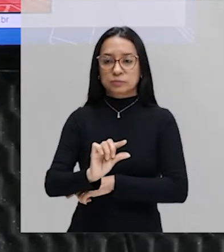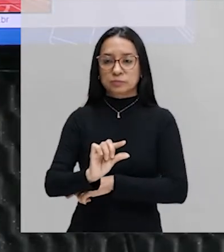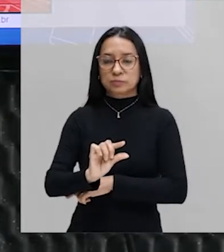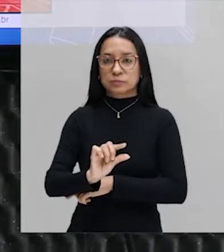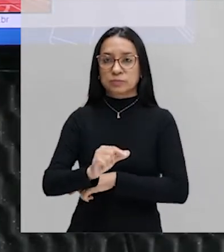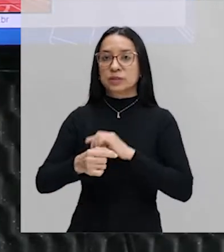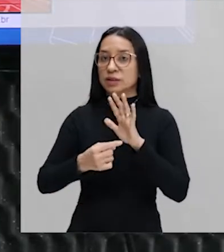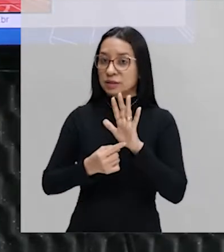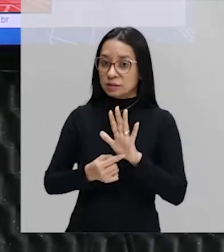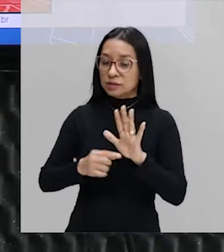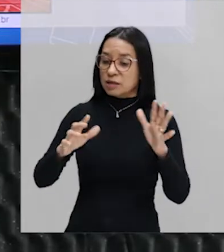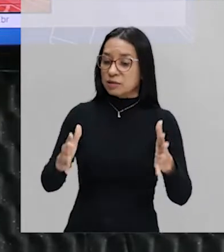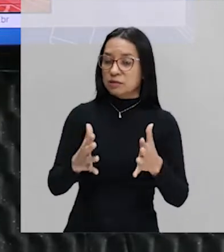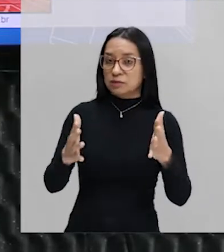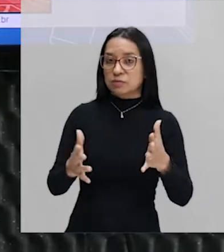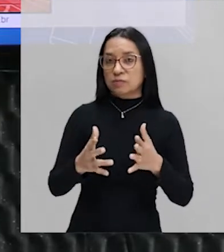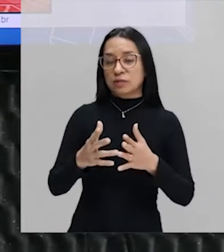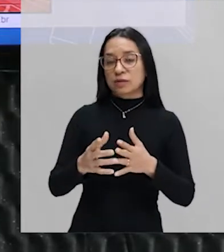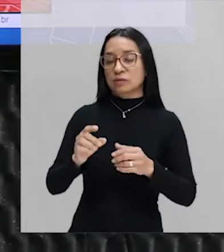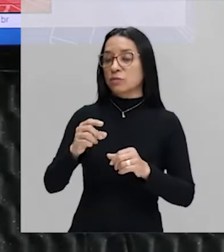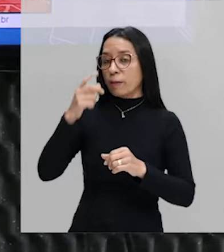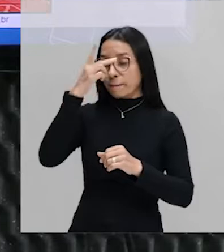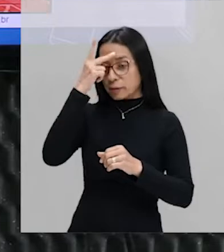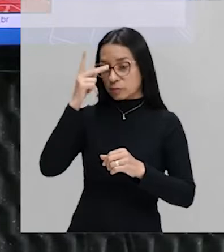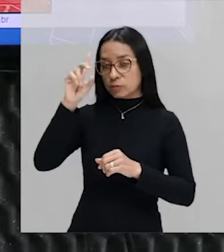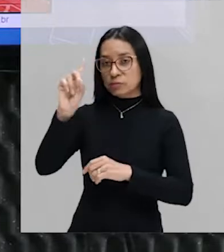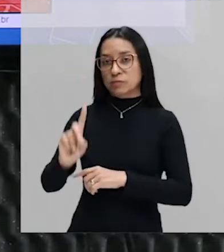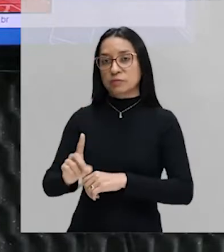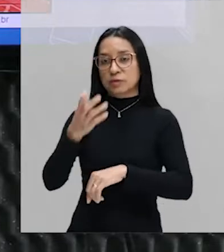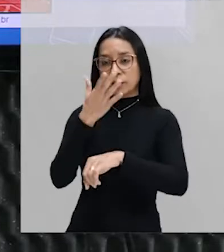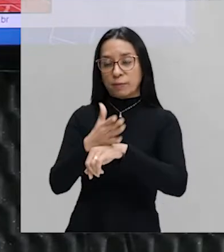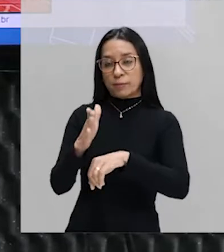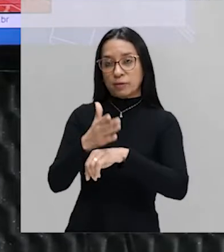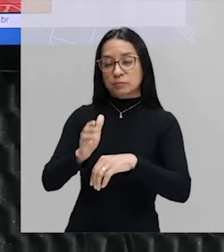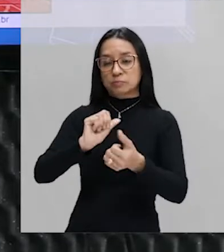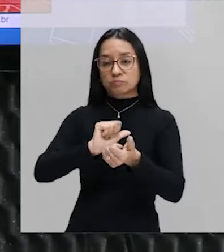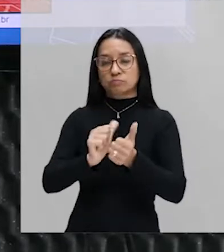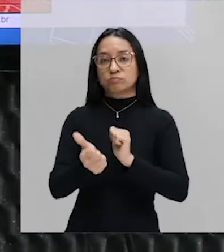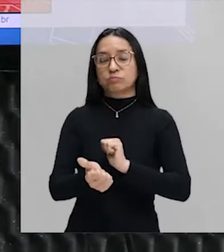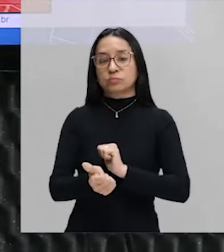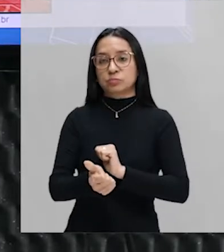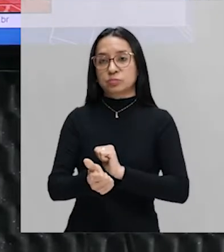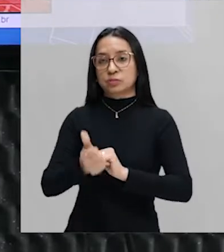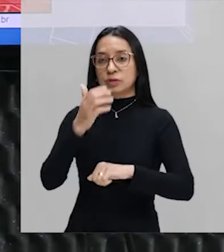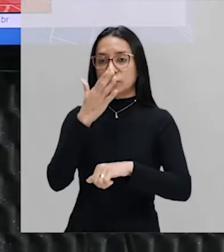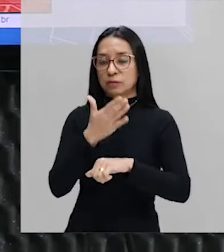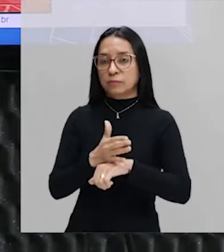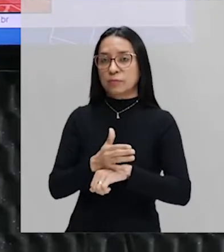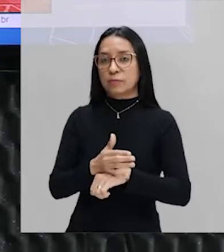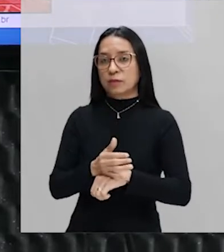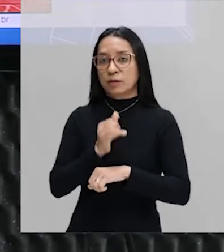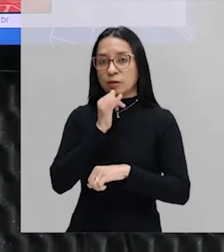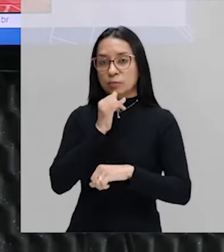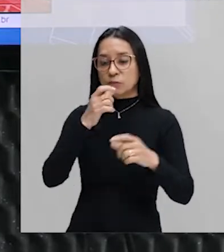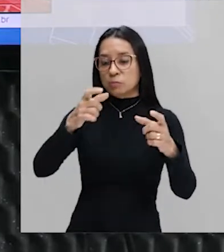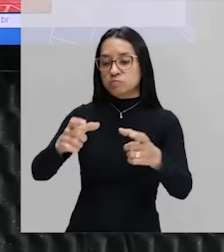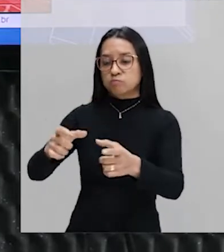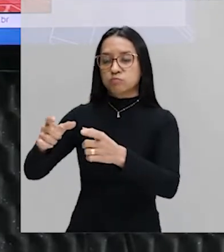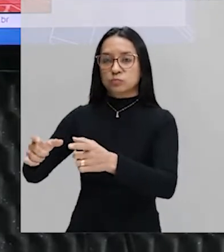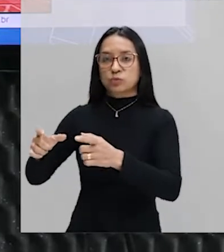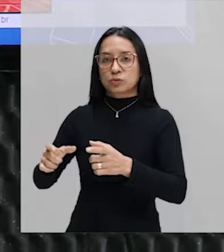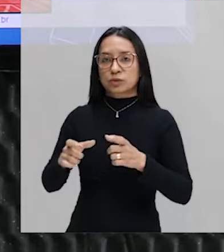pessoa que tem algum tipo de deficiência, a acessibilidade a práticas esportivas. As praças que existem, os